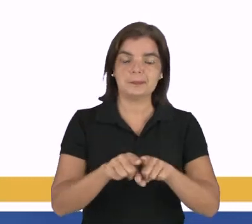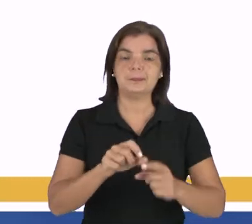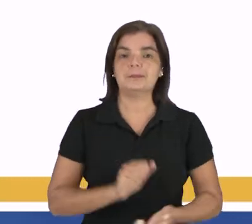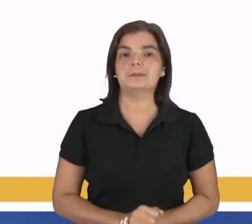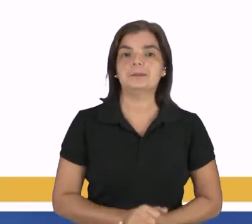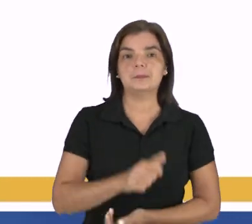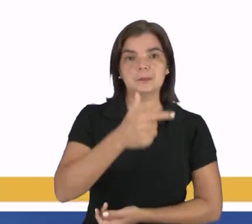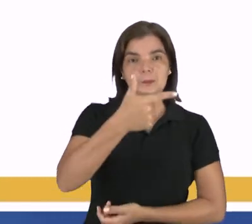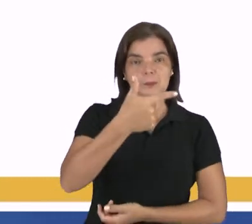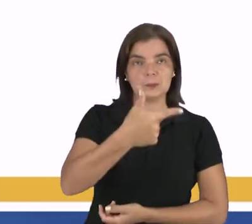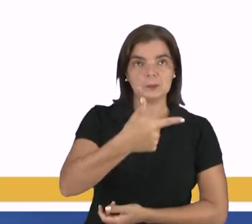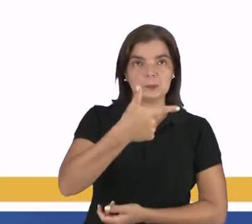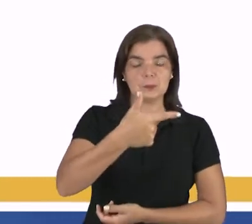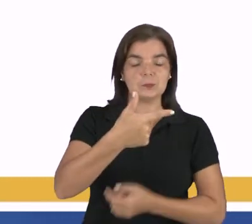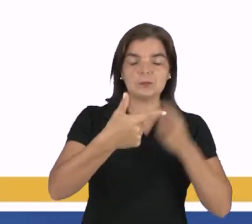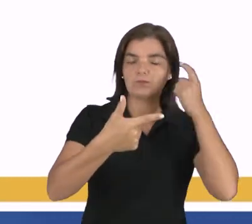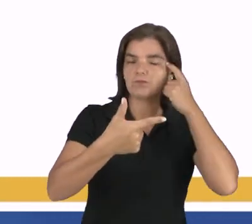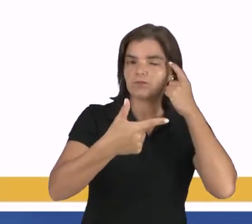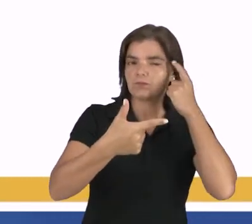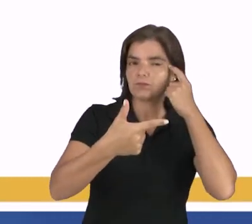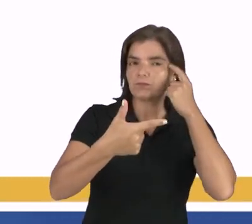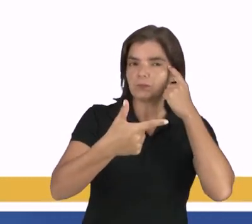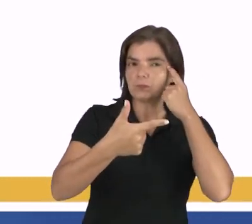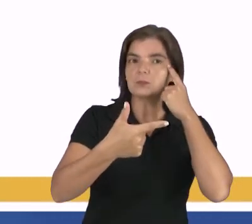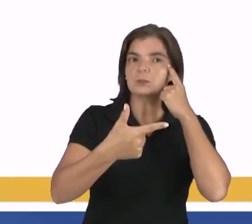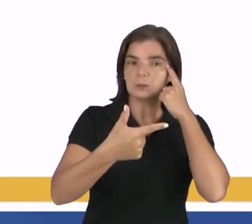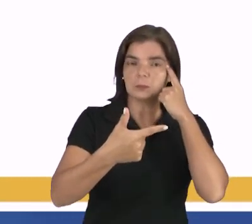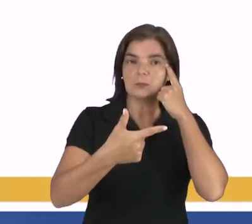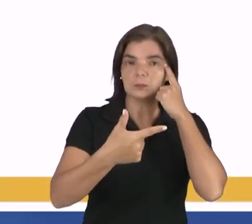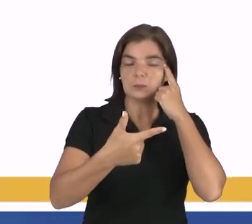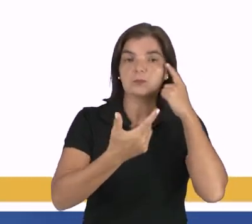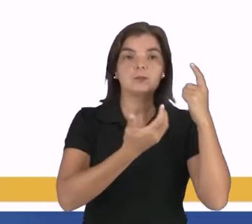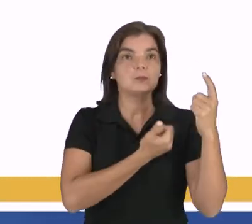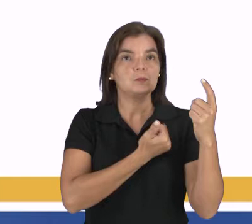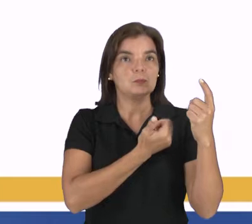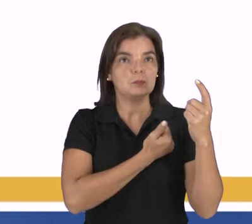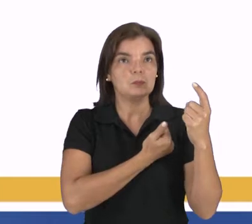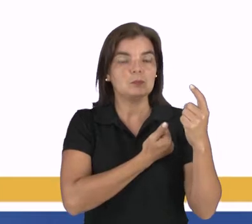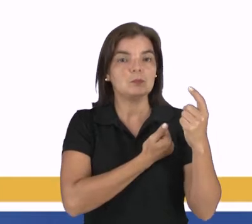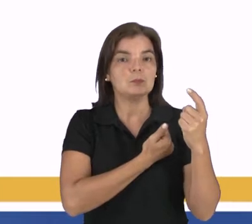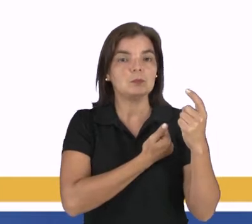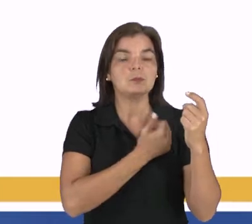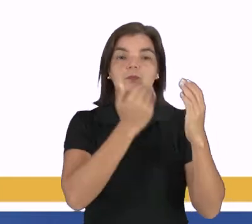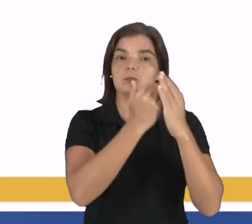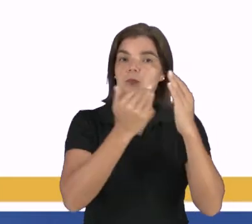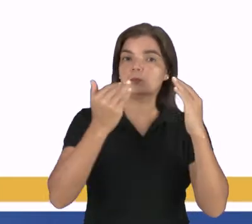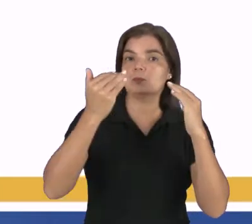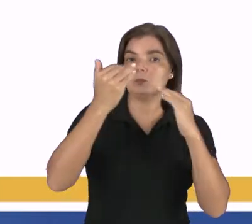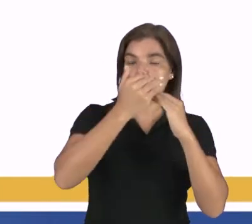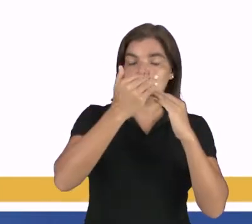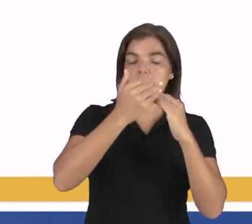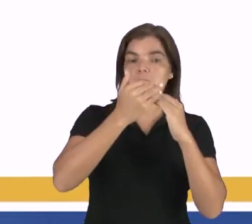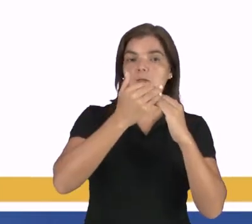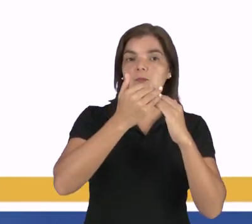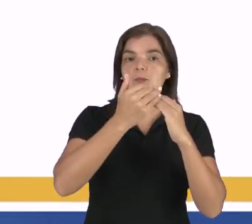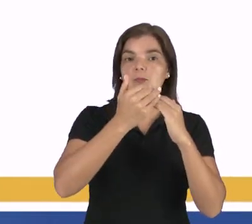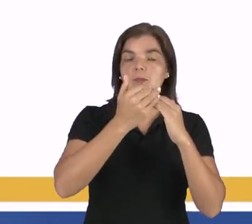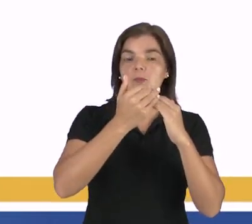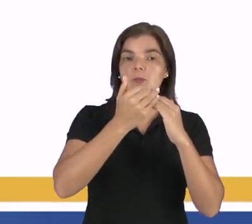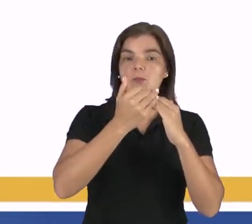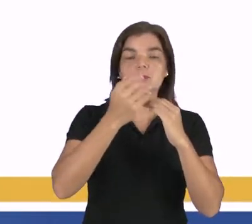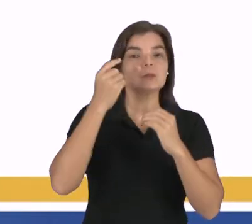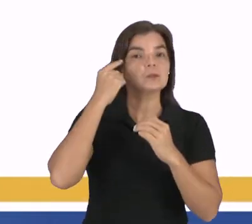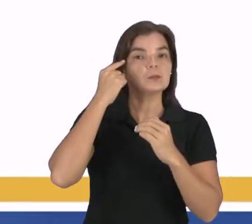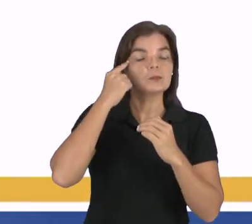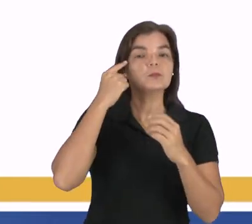da seguinte maneira. Nós vamos pensar em um número que é elevado... Aliás,